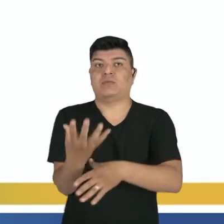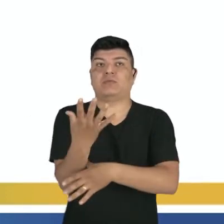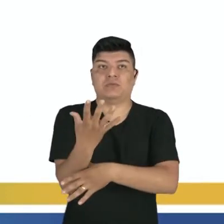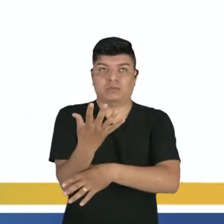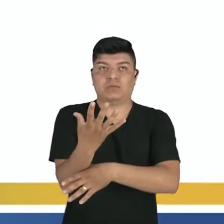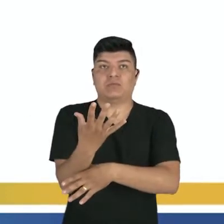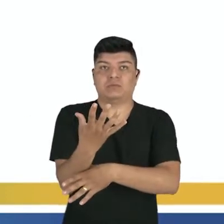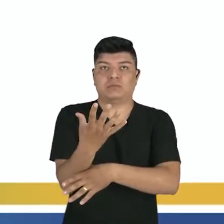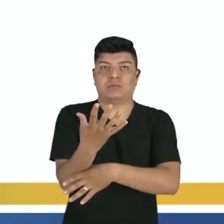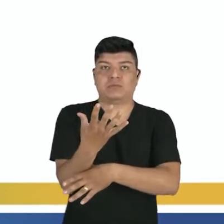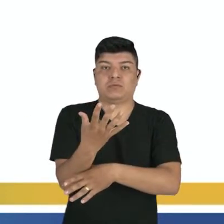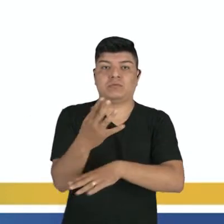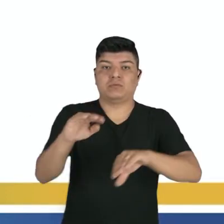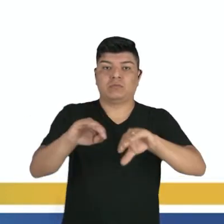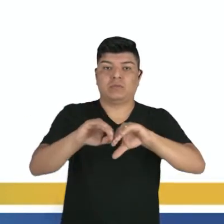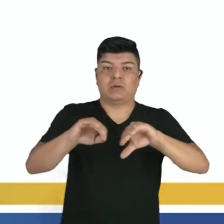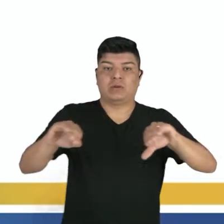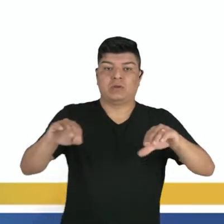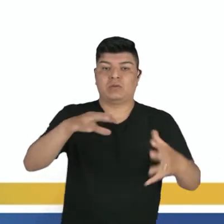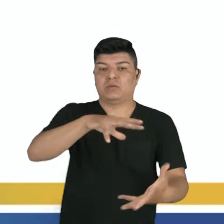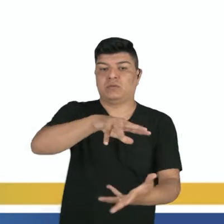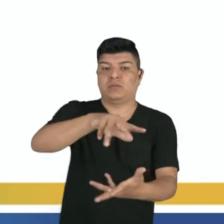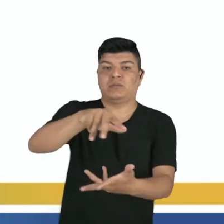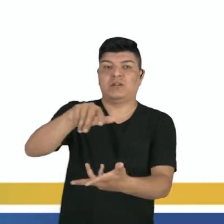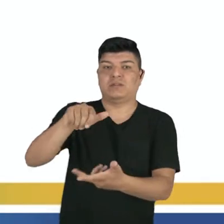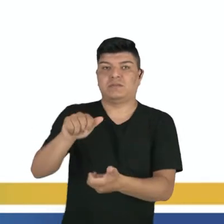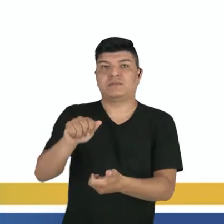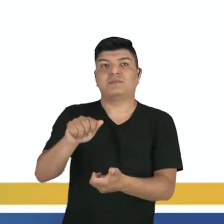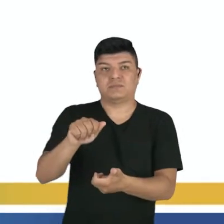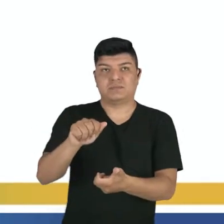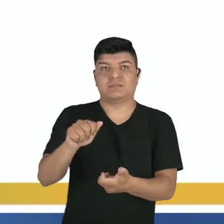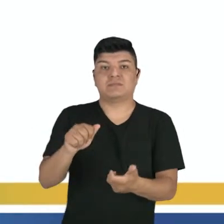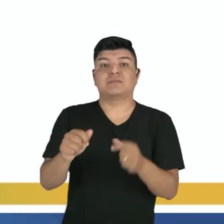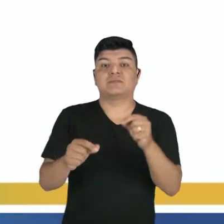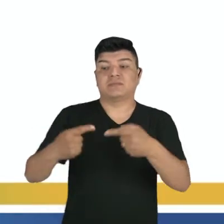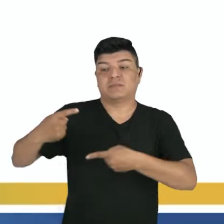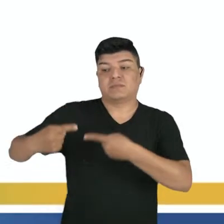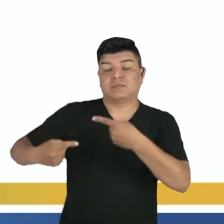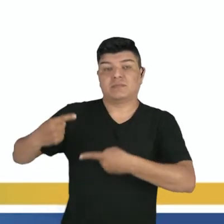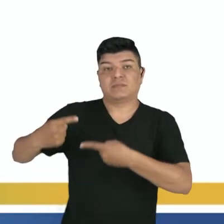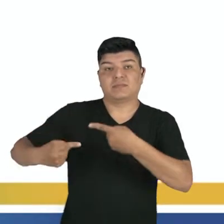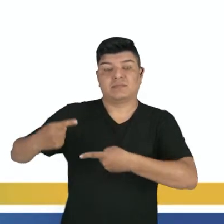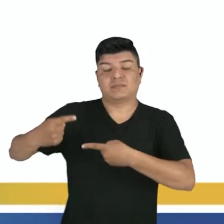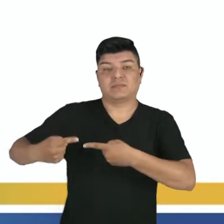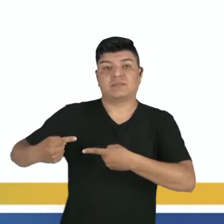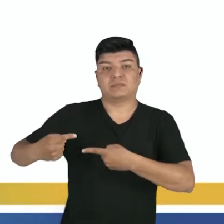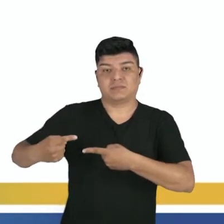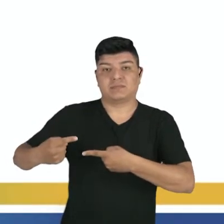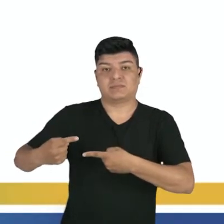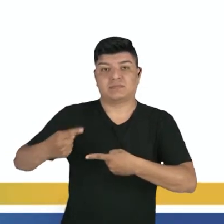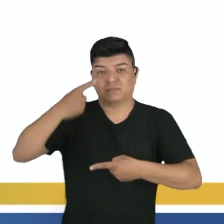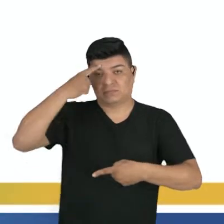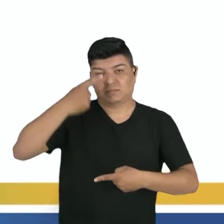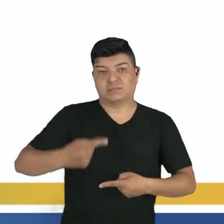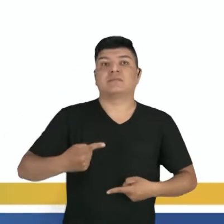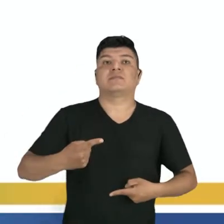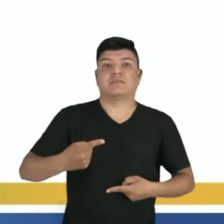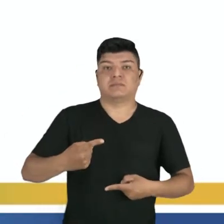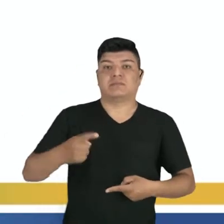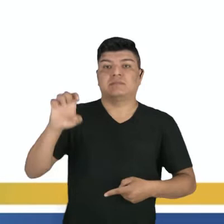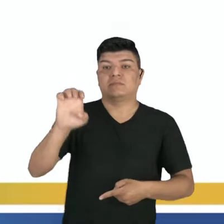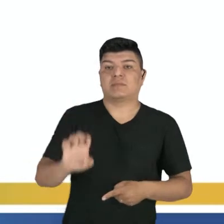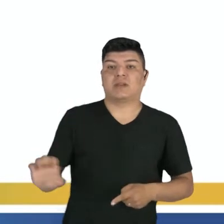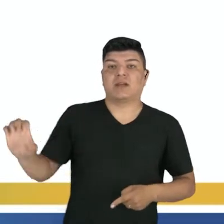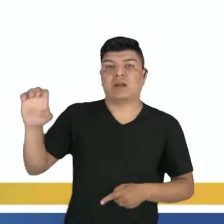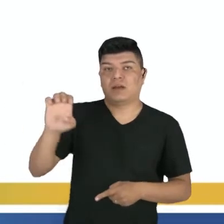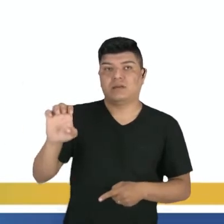da desintegração do mundo feudal e das relações políticas até então dominantes na